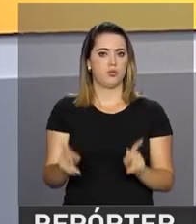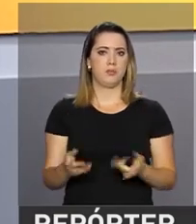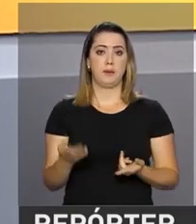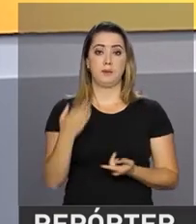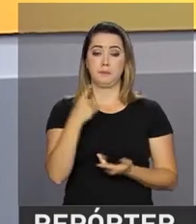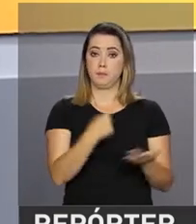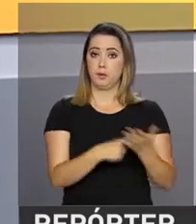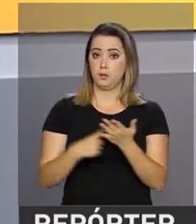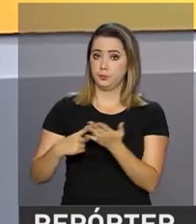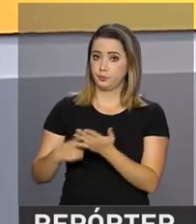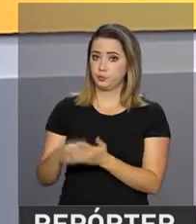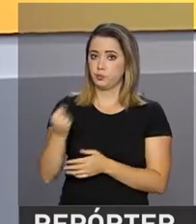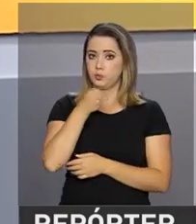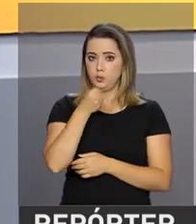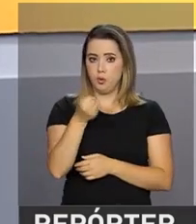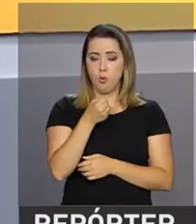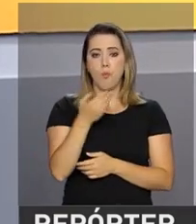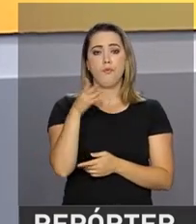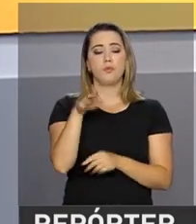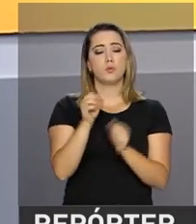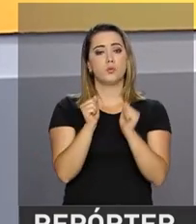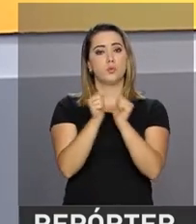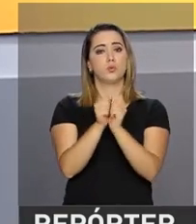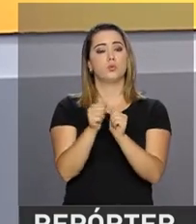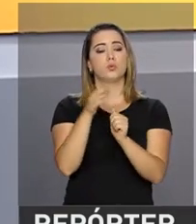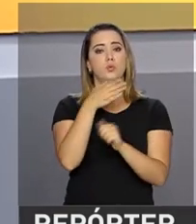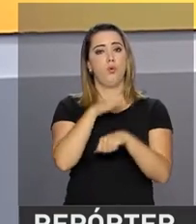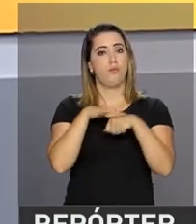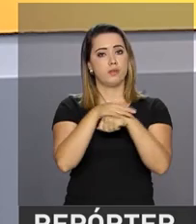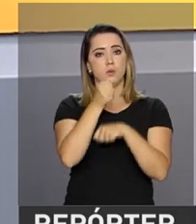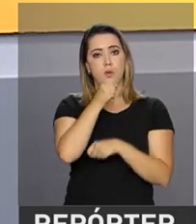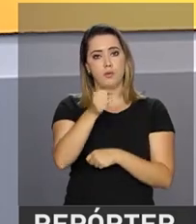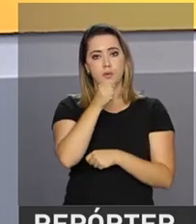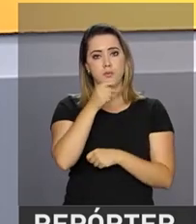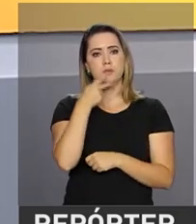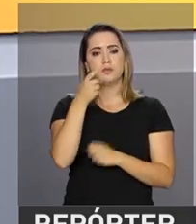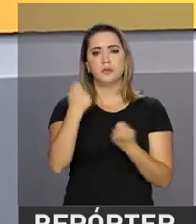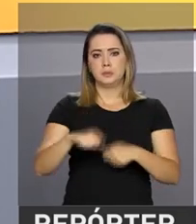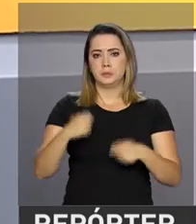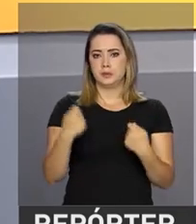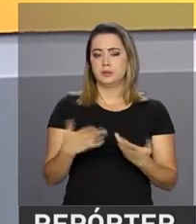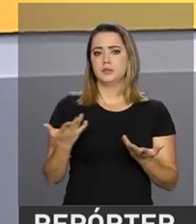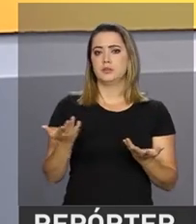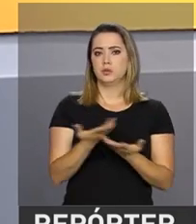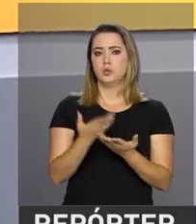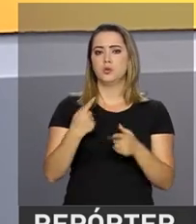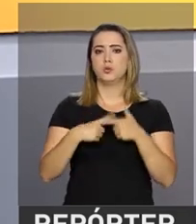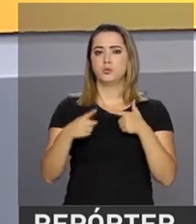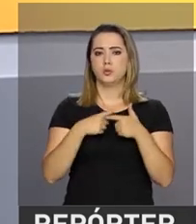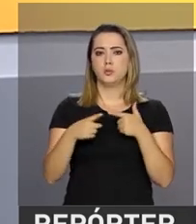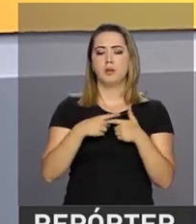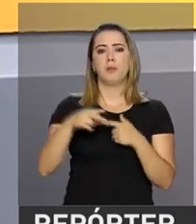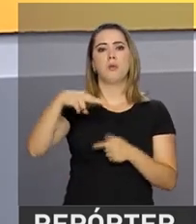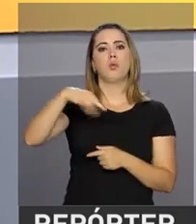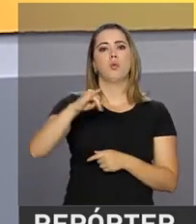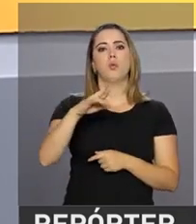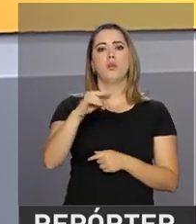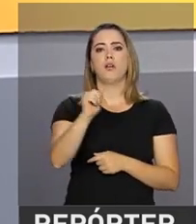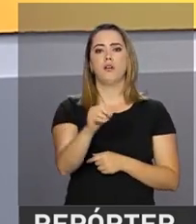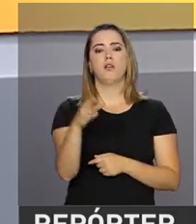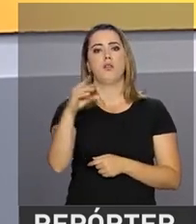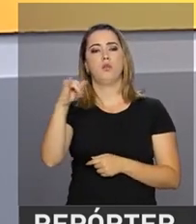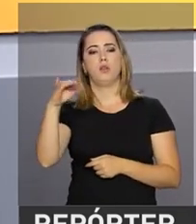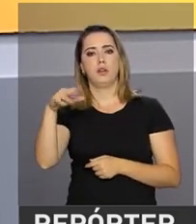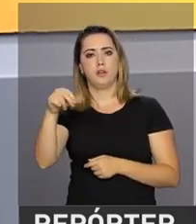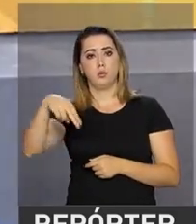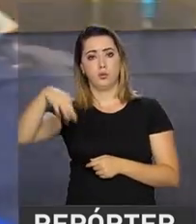Temer conversou com a imprensa. O presidente defendeu uma solução diplomática para a crise nuclear com a Coreia do Norte. Vamos